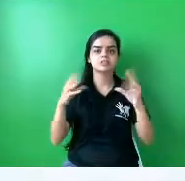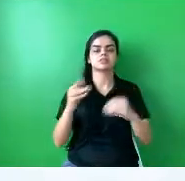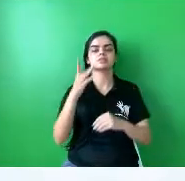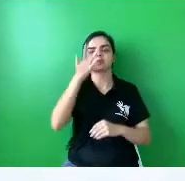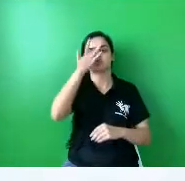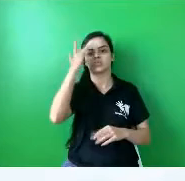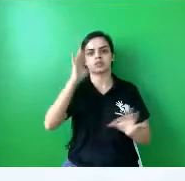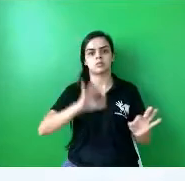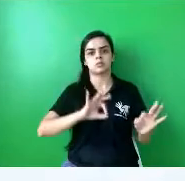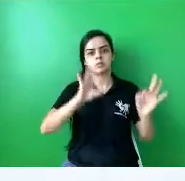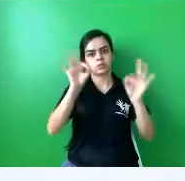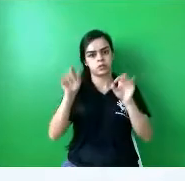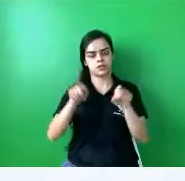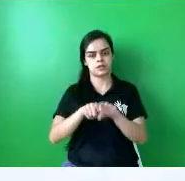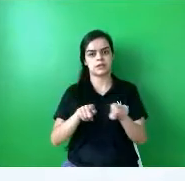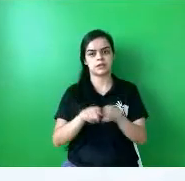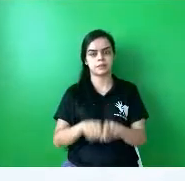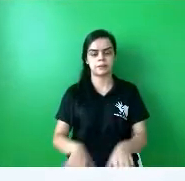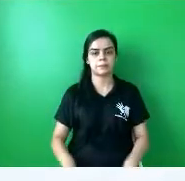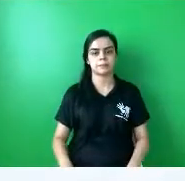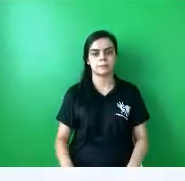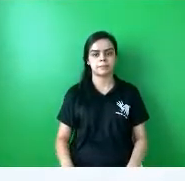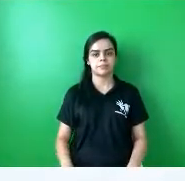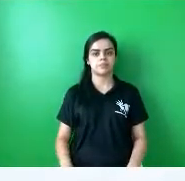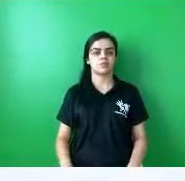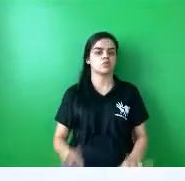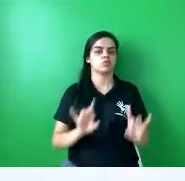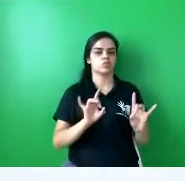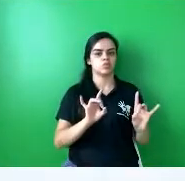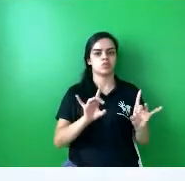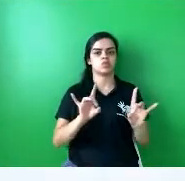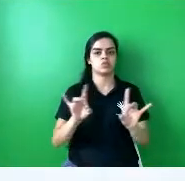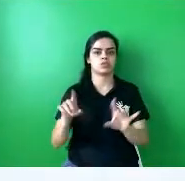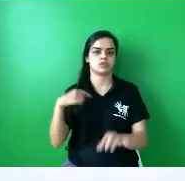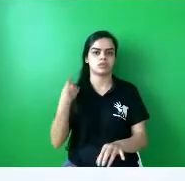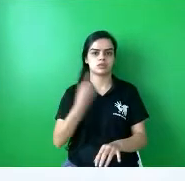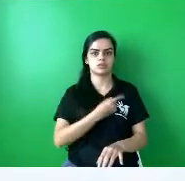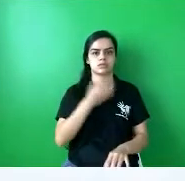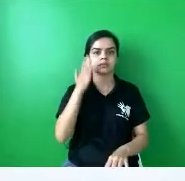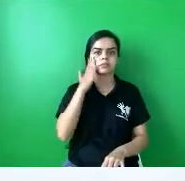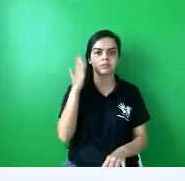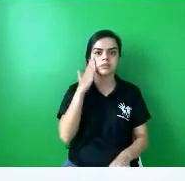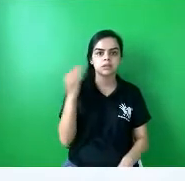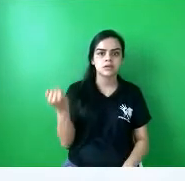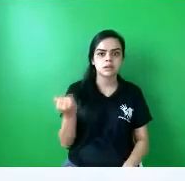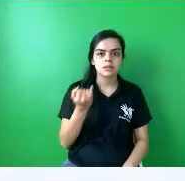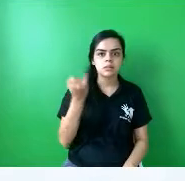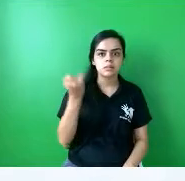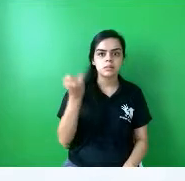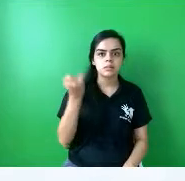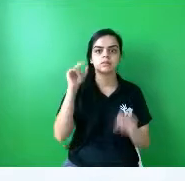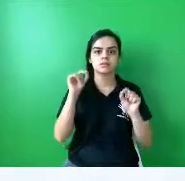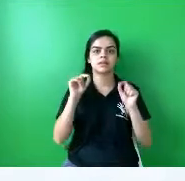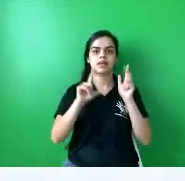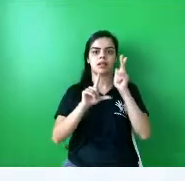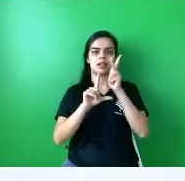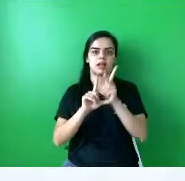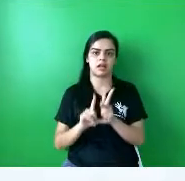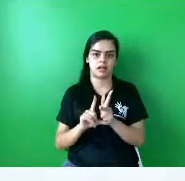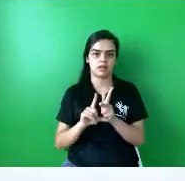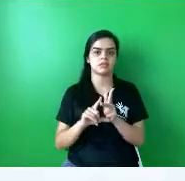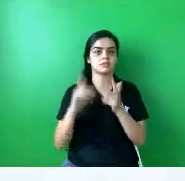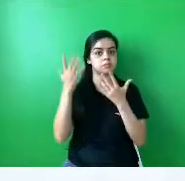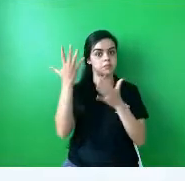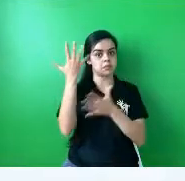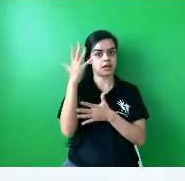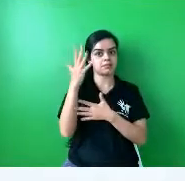e trabalhadoras aí que nos acompanham diariamente, né? A gente sabe o quão importante tem sido as nossas lives aí. Parabenizar